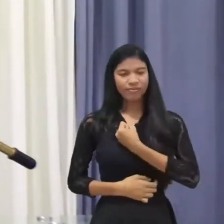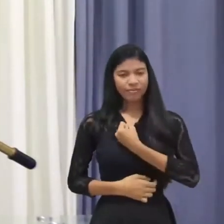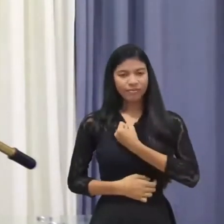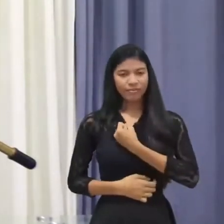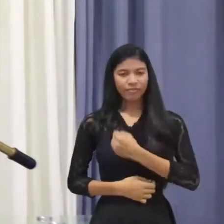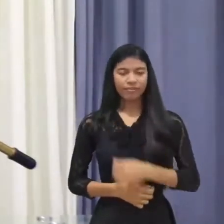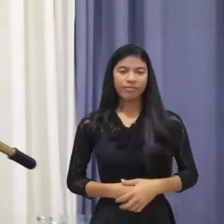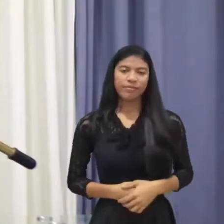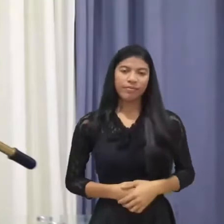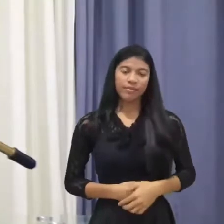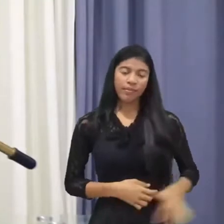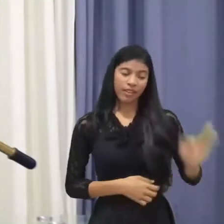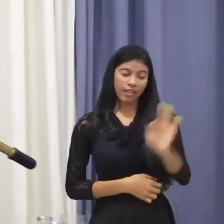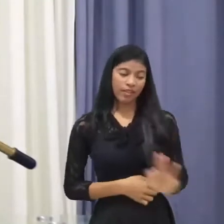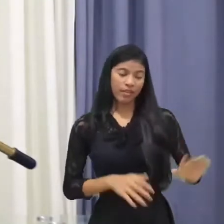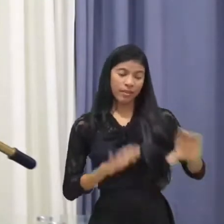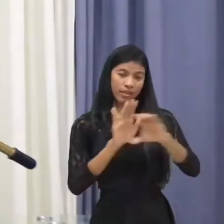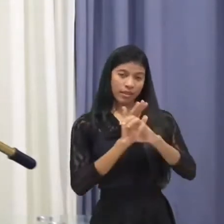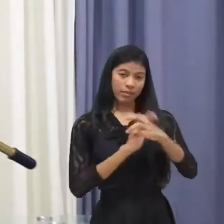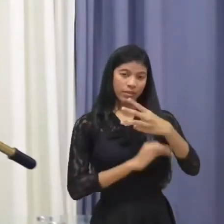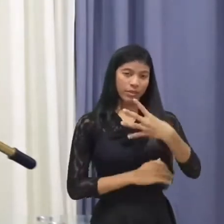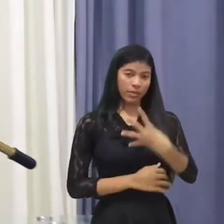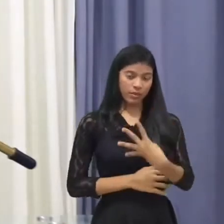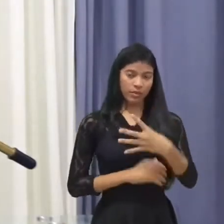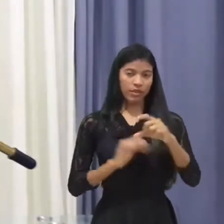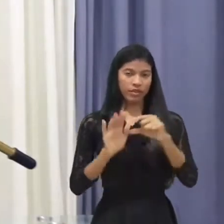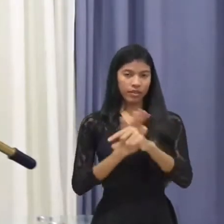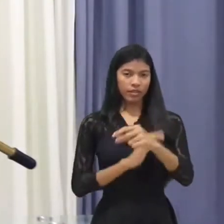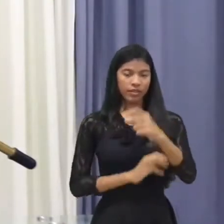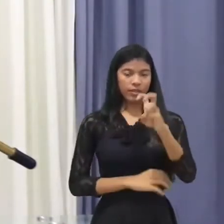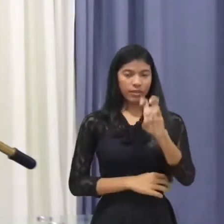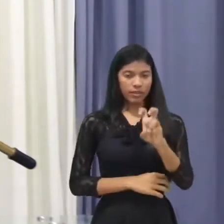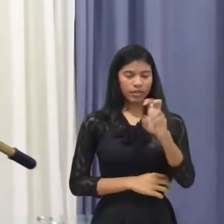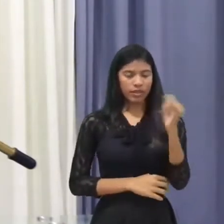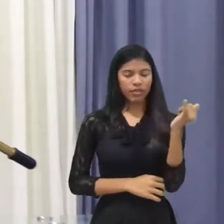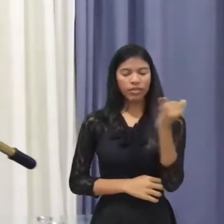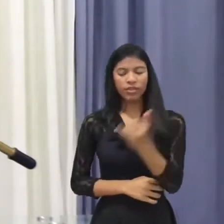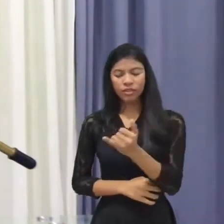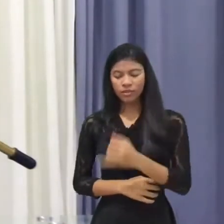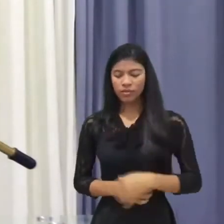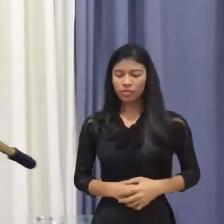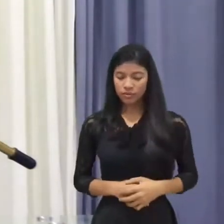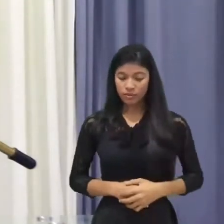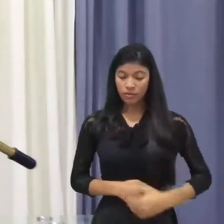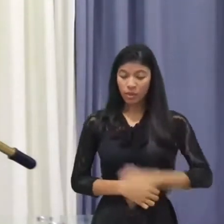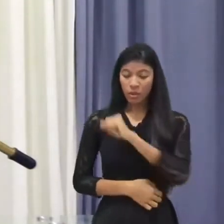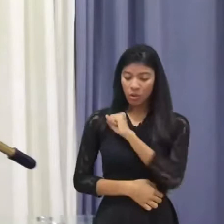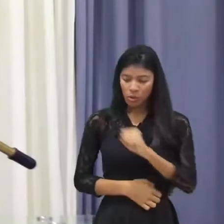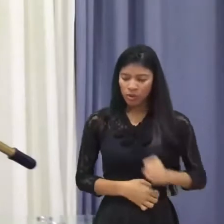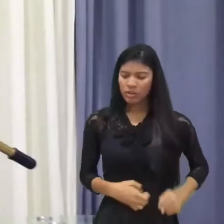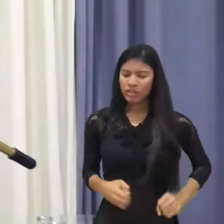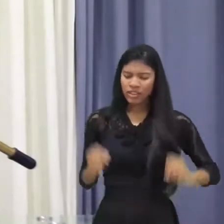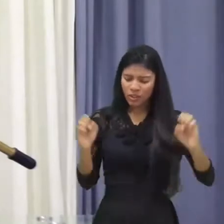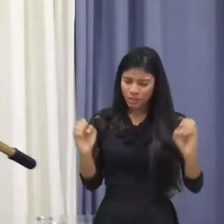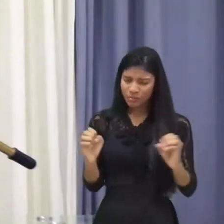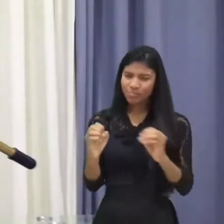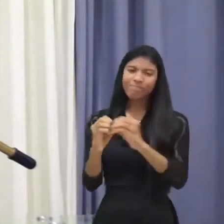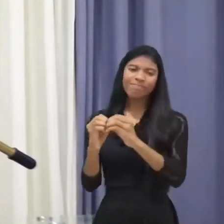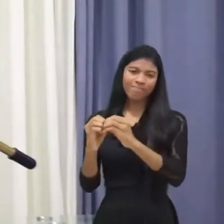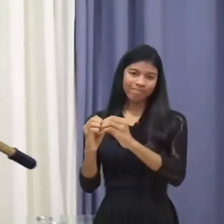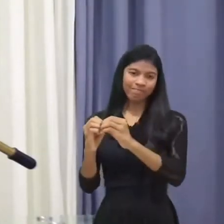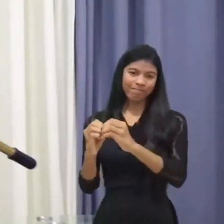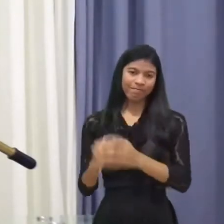Cristo. Filipenses 4:5 vai dizer: perto está o Senhor.